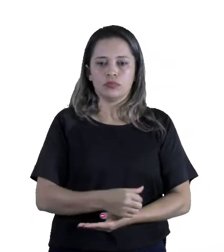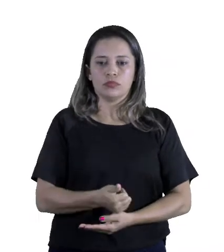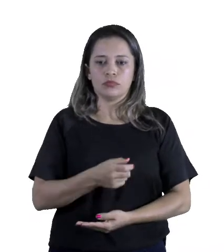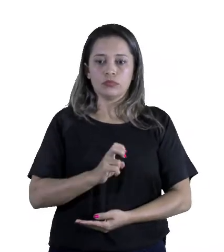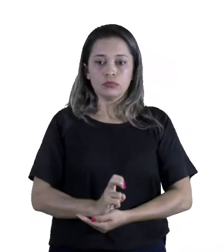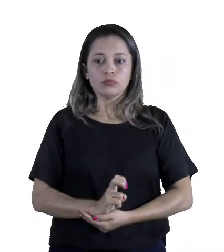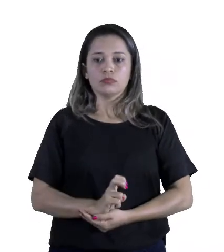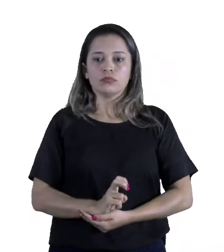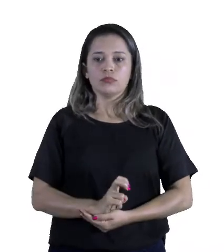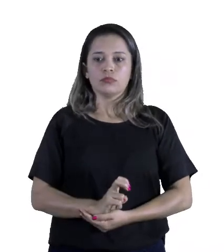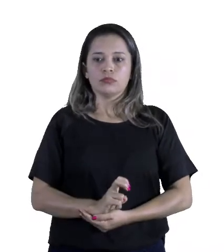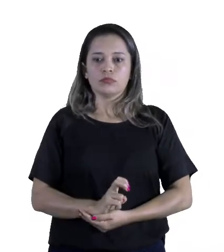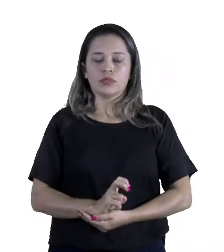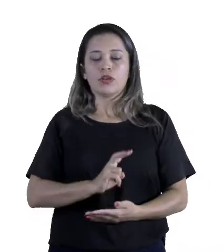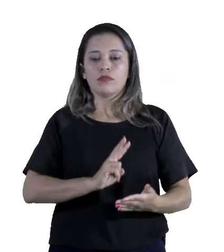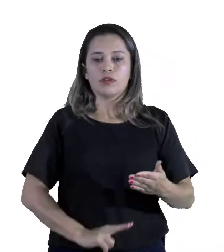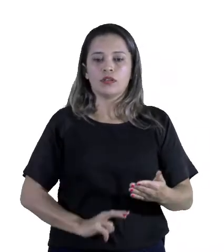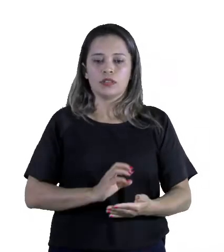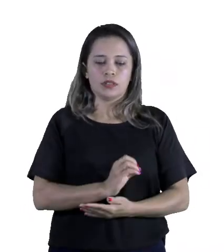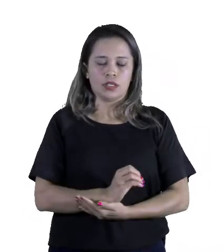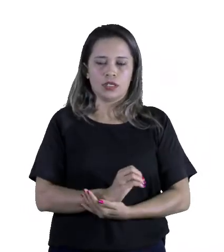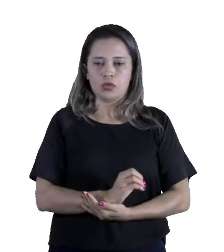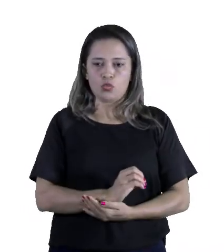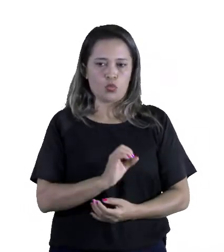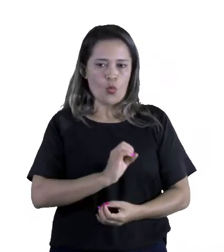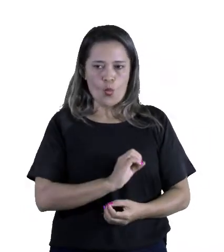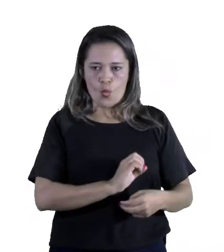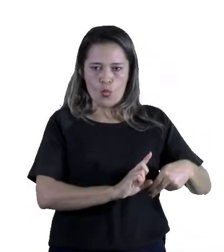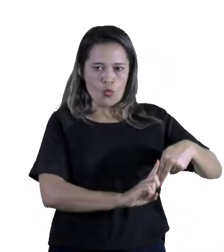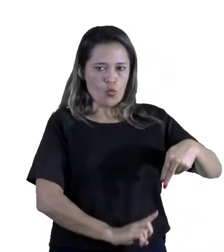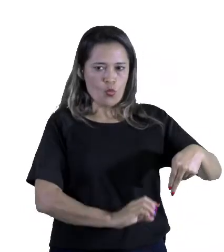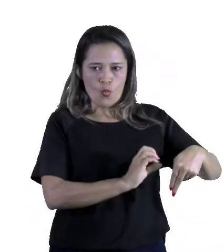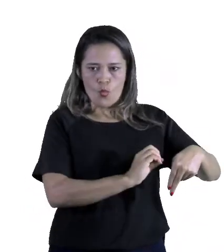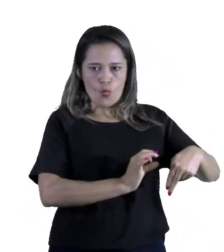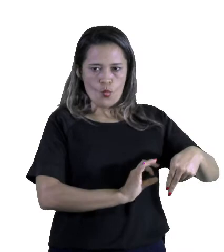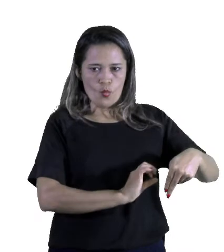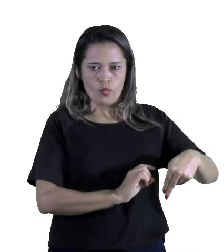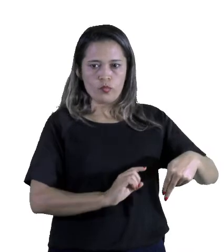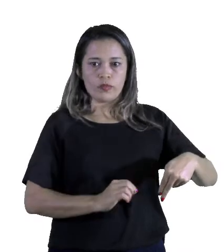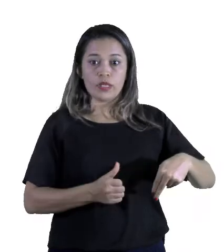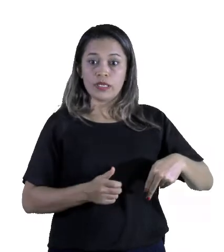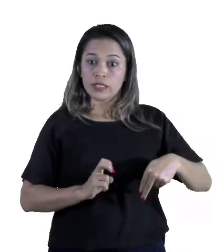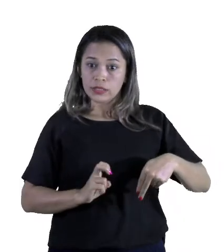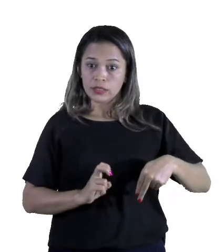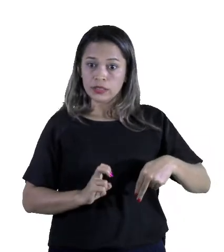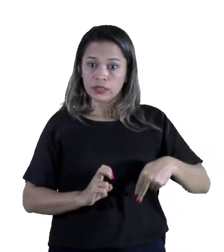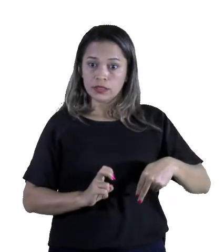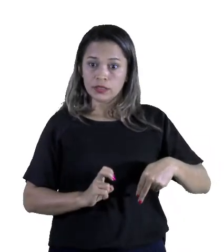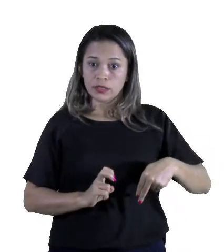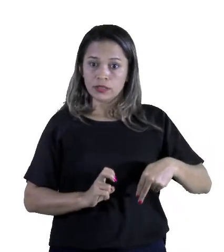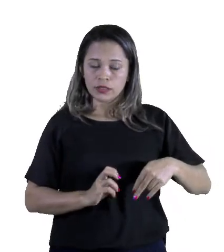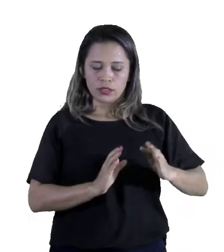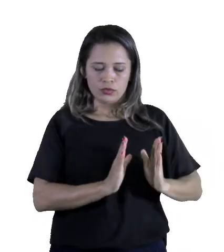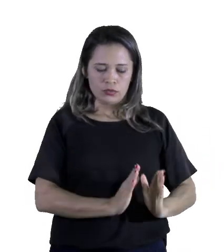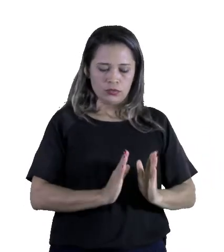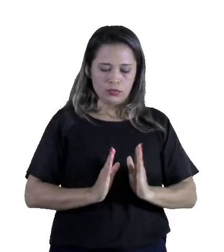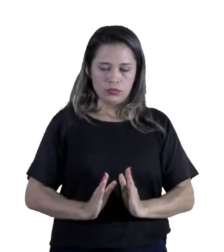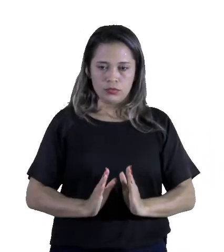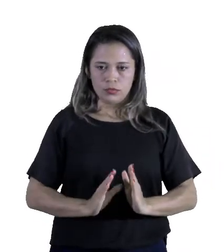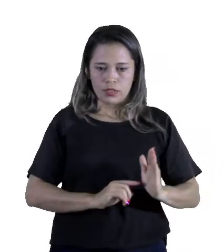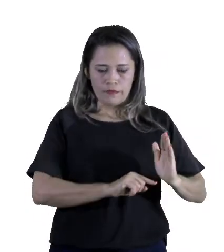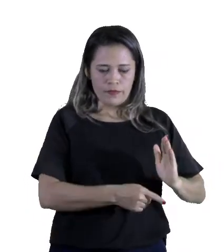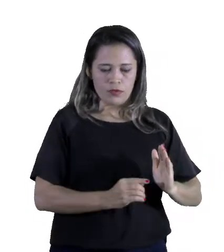0,15. Então, eu leio 0, não leio, parte inteira. E o 15, segunda casa depois da vírgula,